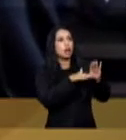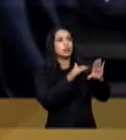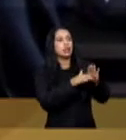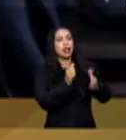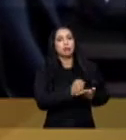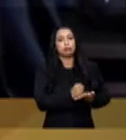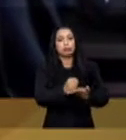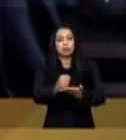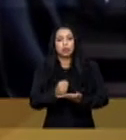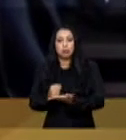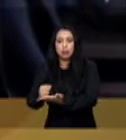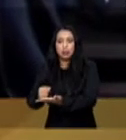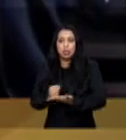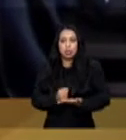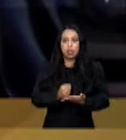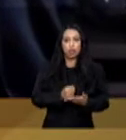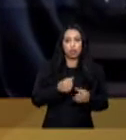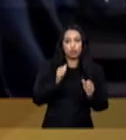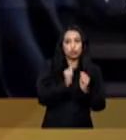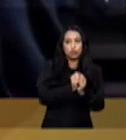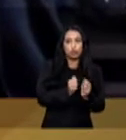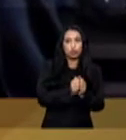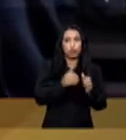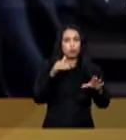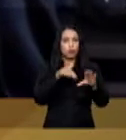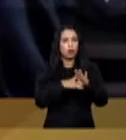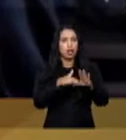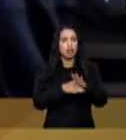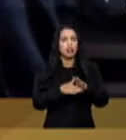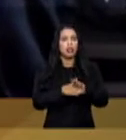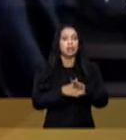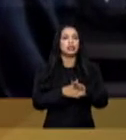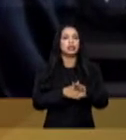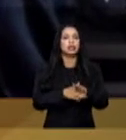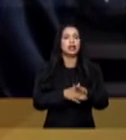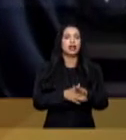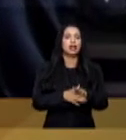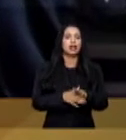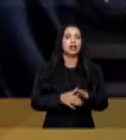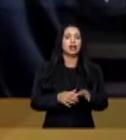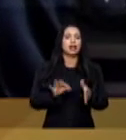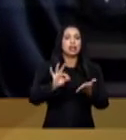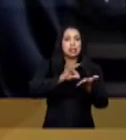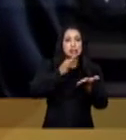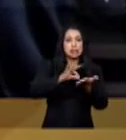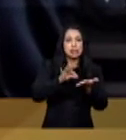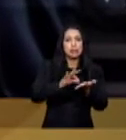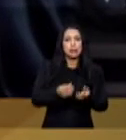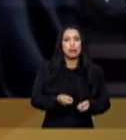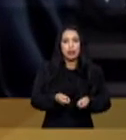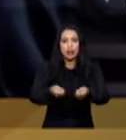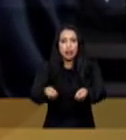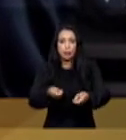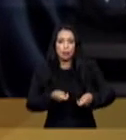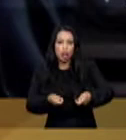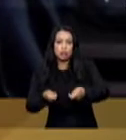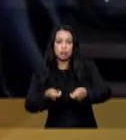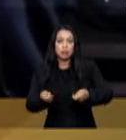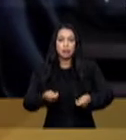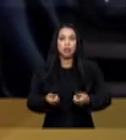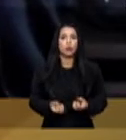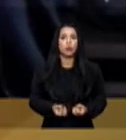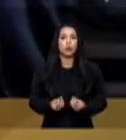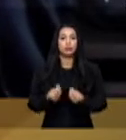transportar, trazer consigo, guardar, prescrever, ministrar, entregar a consumo ou fornecer, quero dizer